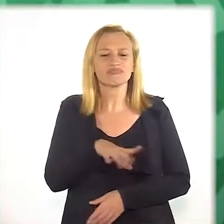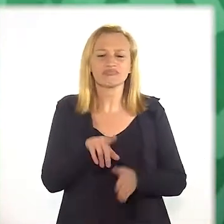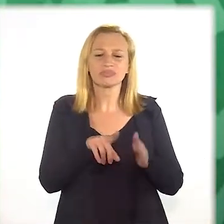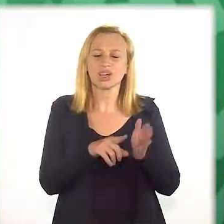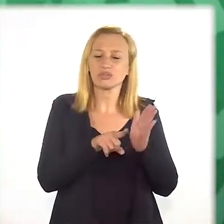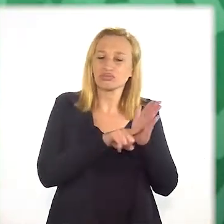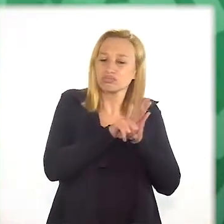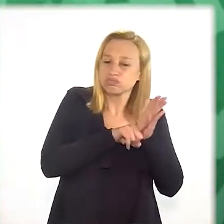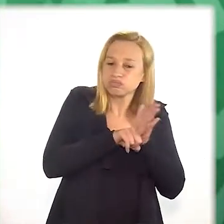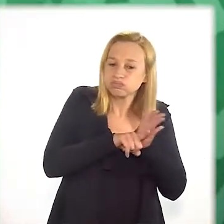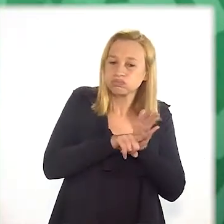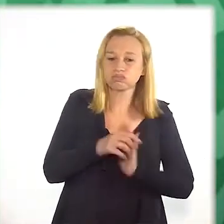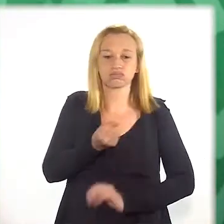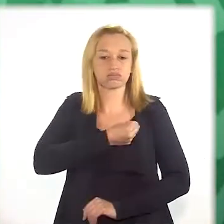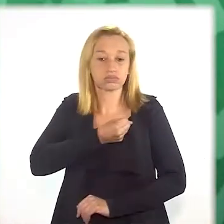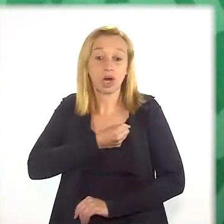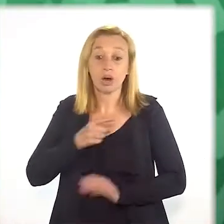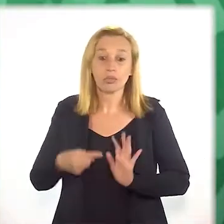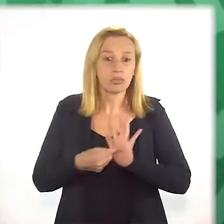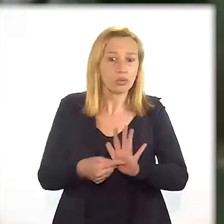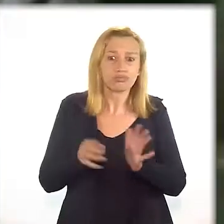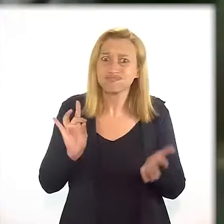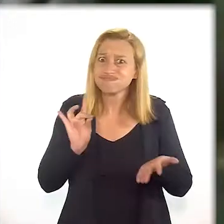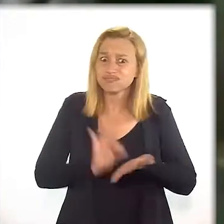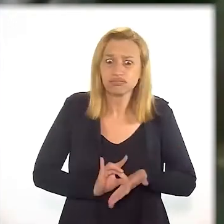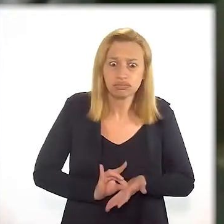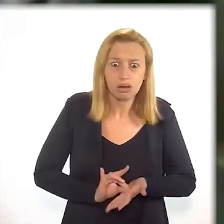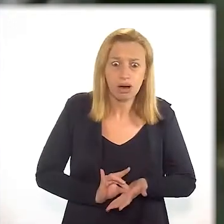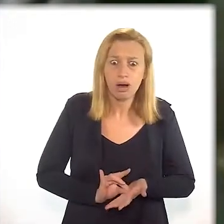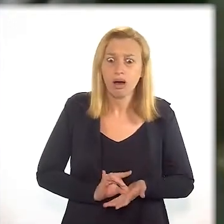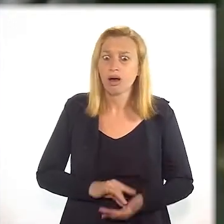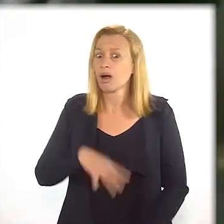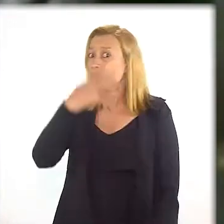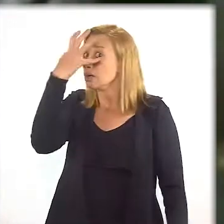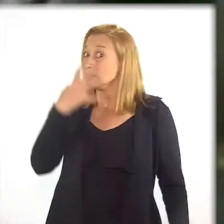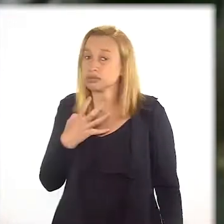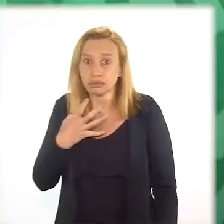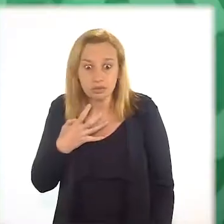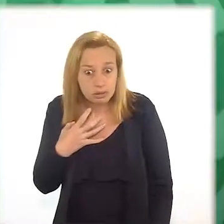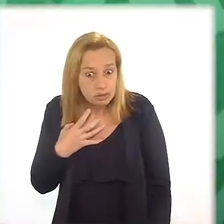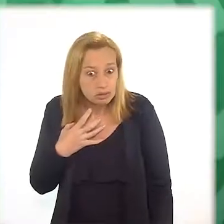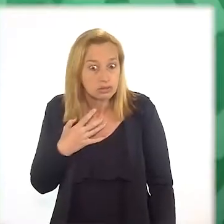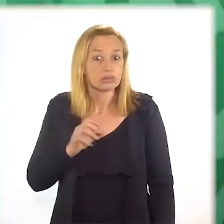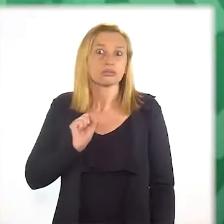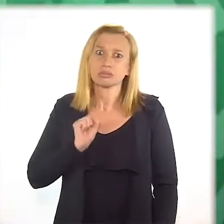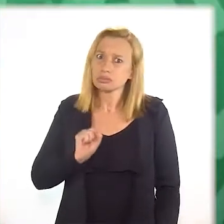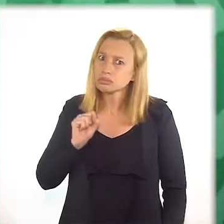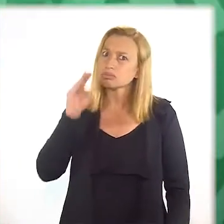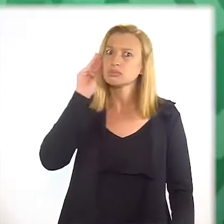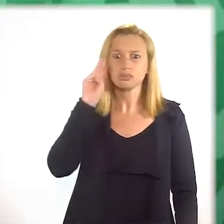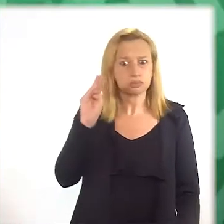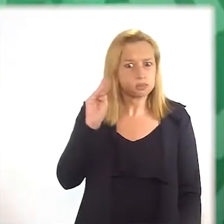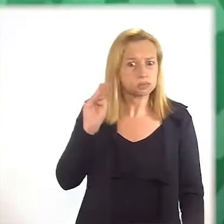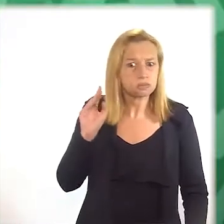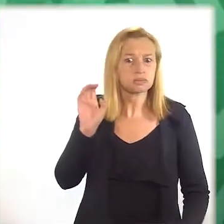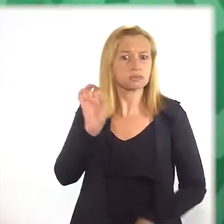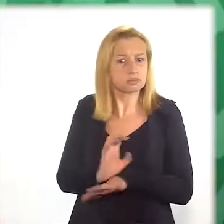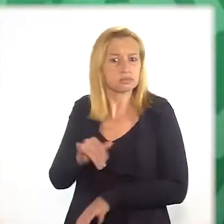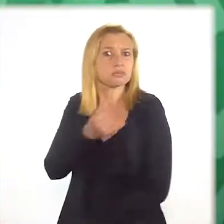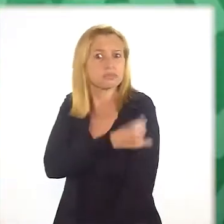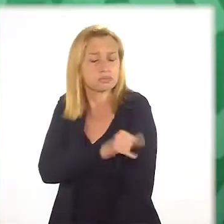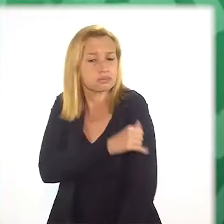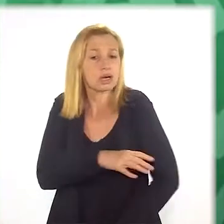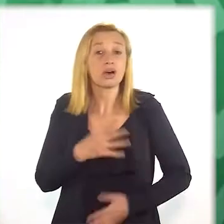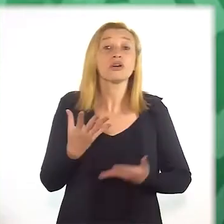últimas pesquisas, né, Elisa, apontam uma realidade bem grave, a gente pode dizer assim, principalmente no estado do Rio